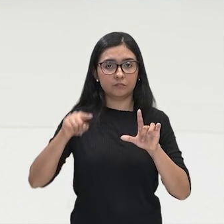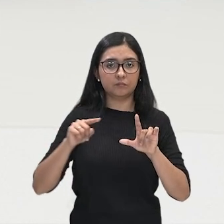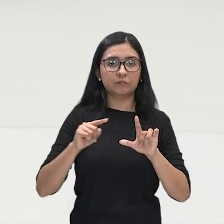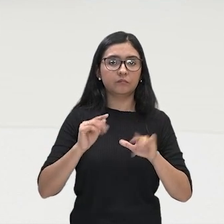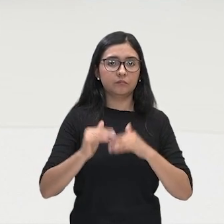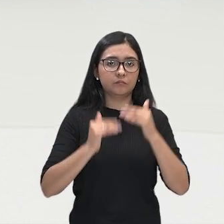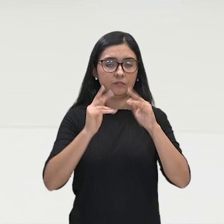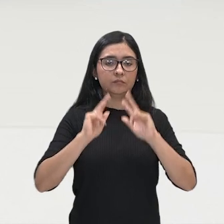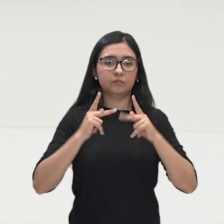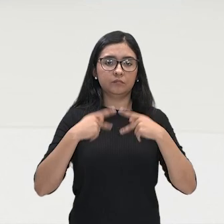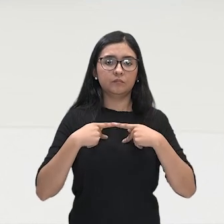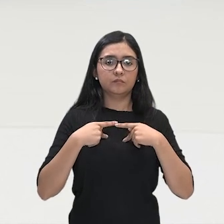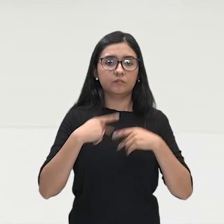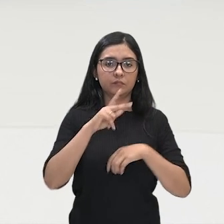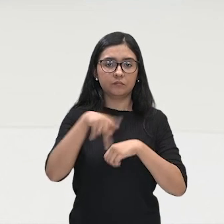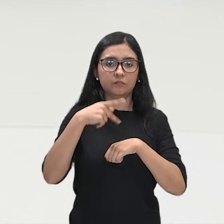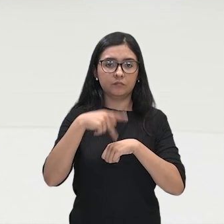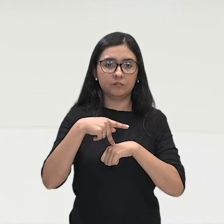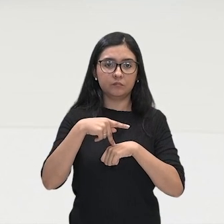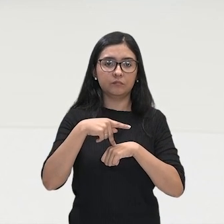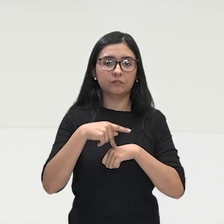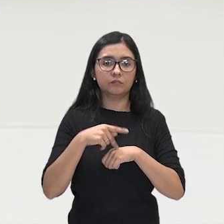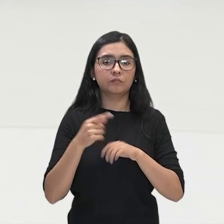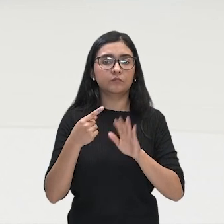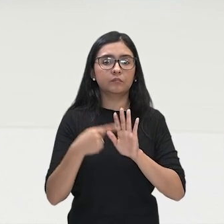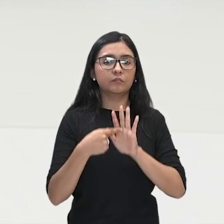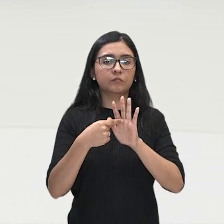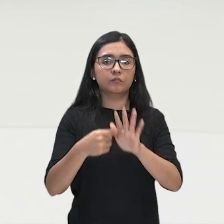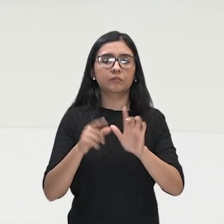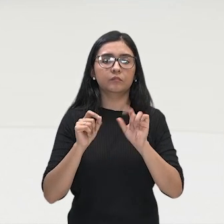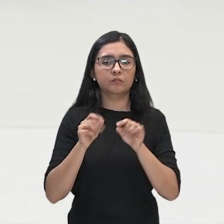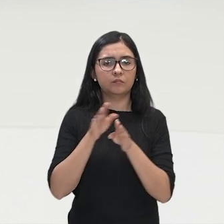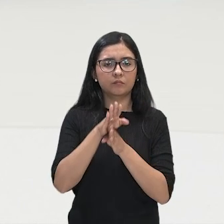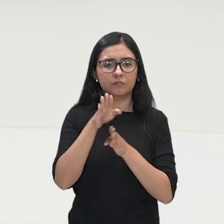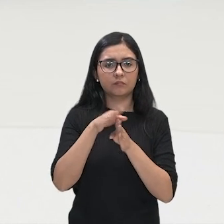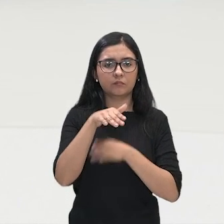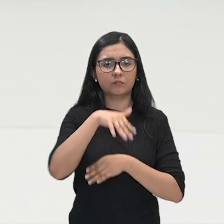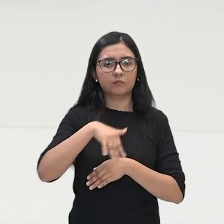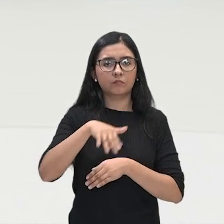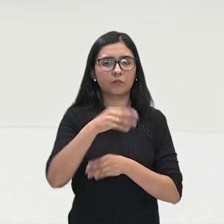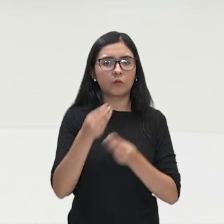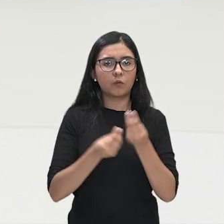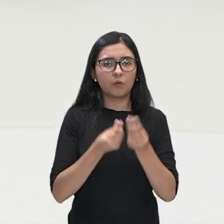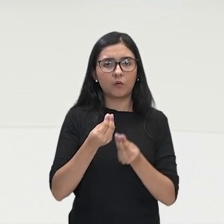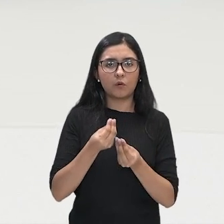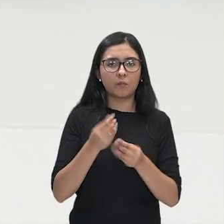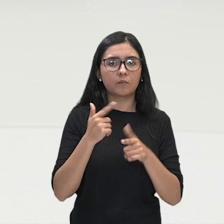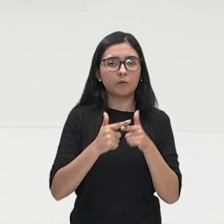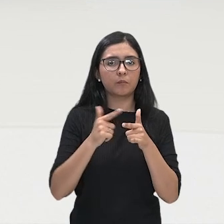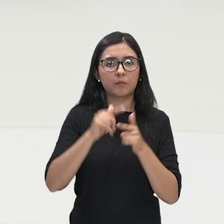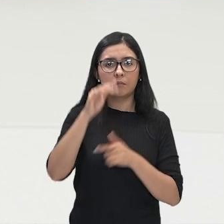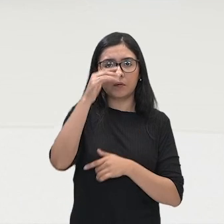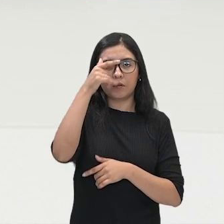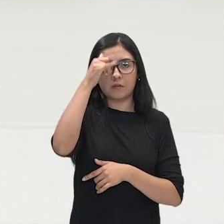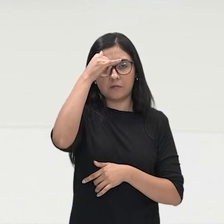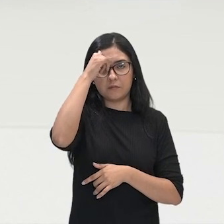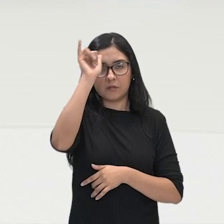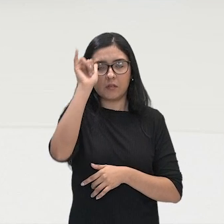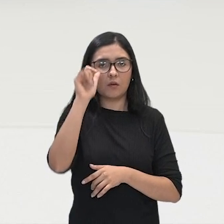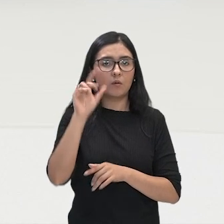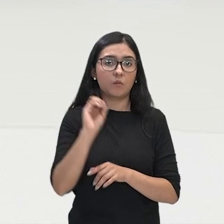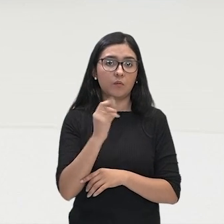dos países, apresentando também recomendações gerais para seu enfrentamento,